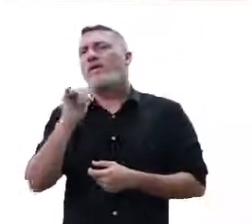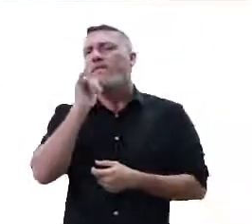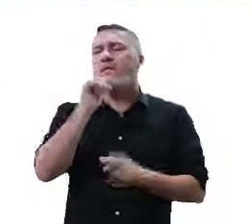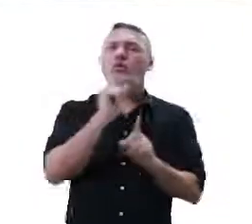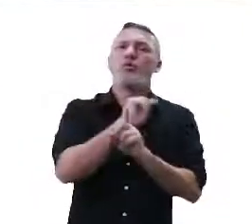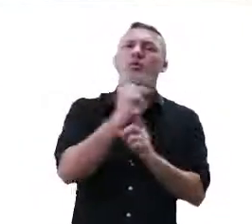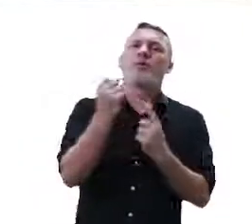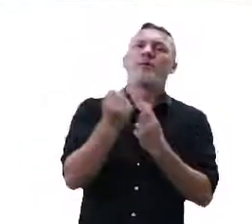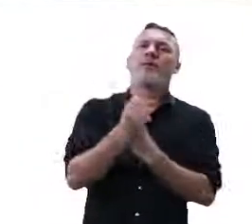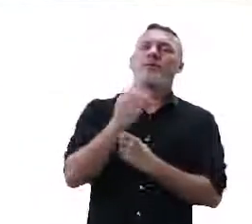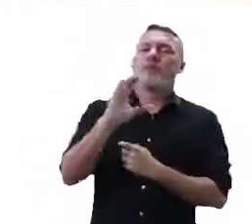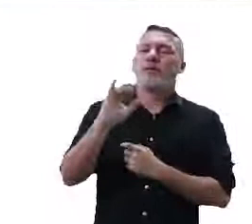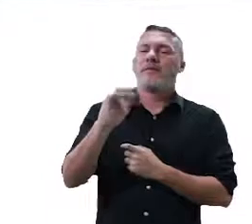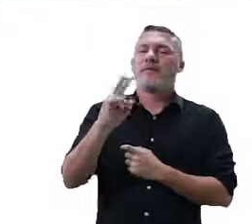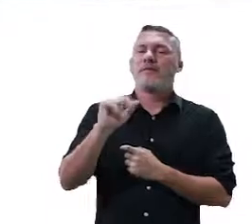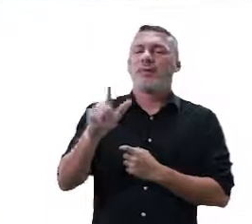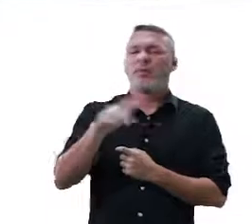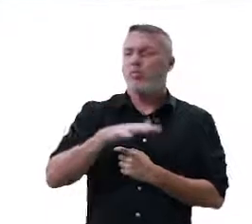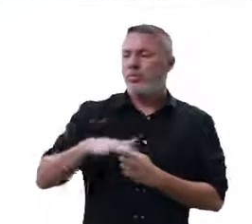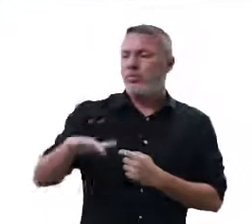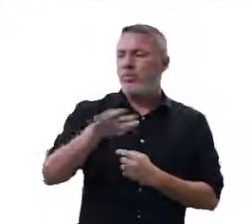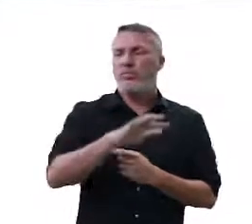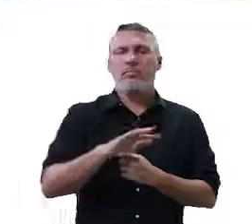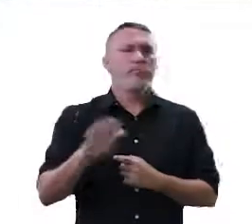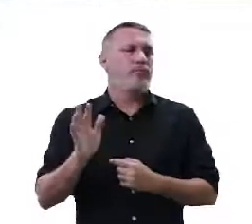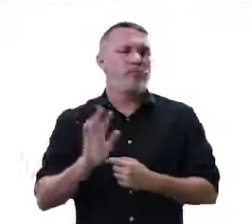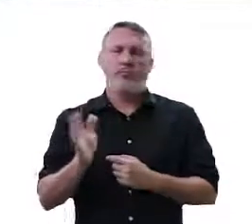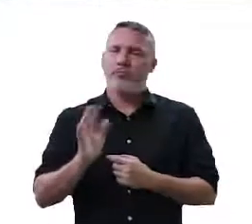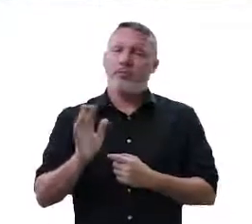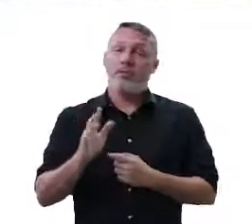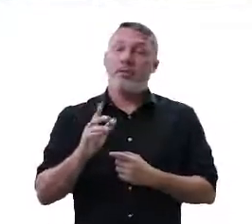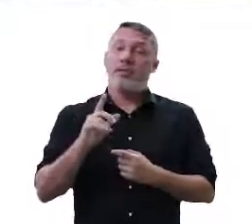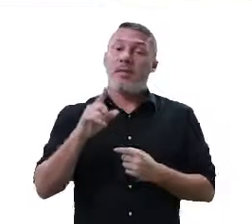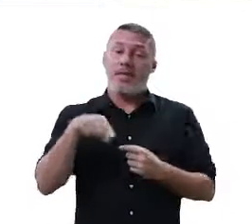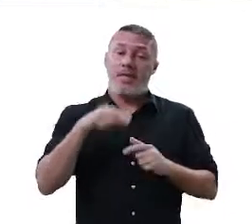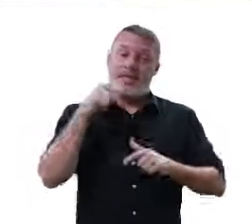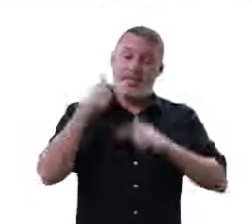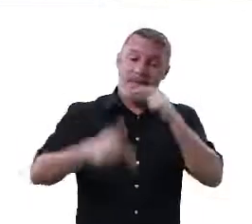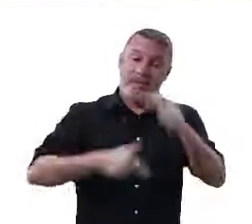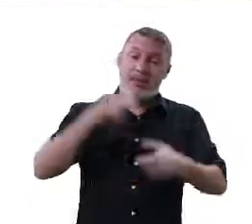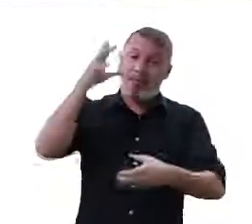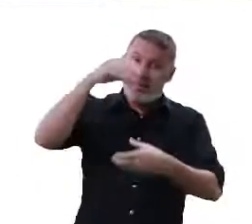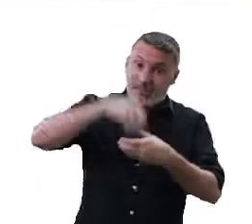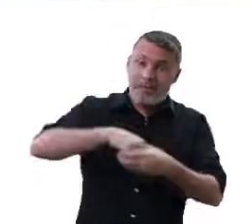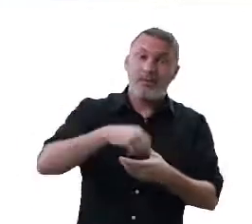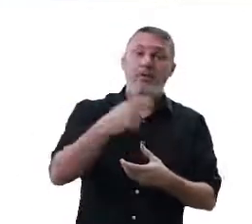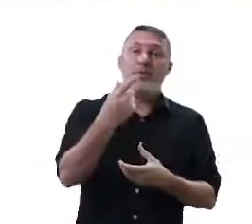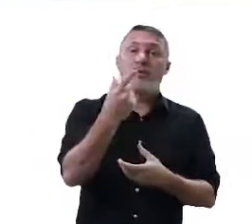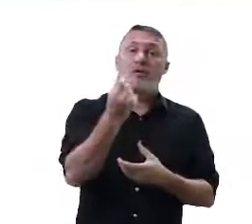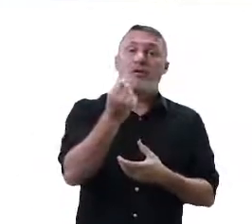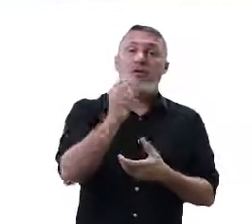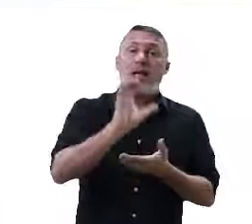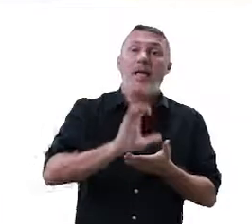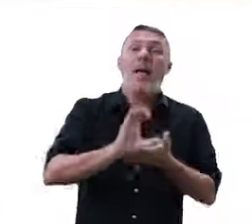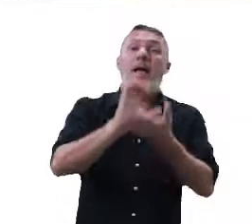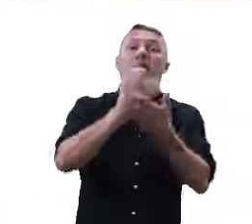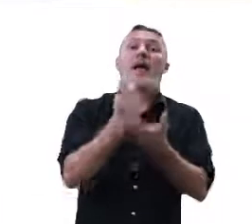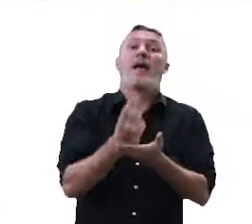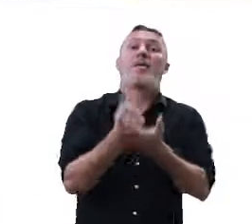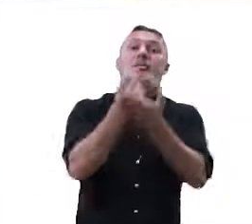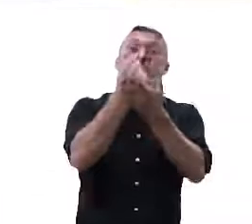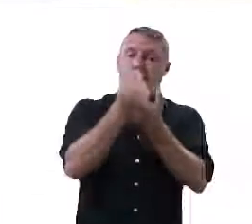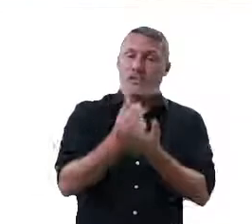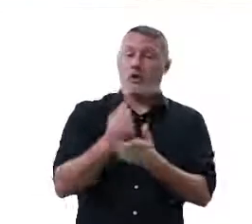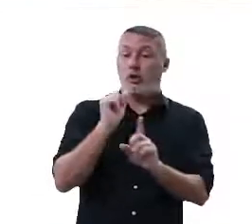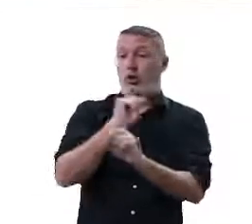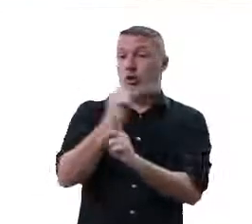de sociedade civil, nós estamos falando de trabalho dentro do capitalismo. A sociedade civil,